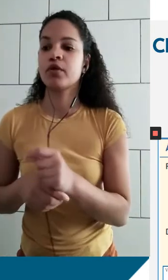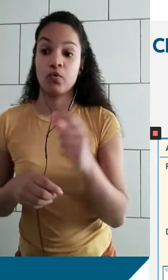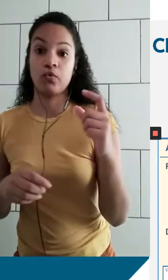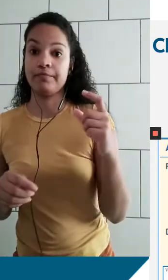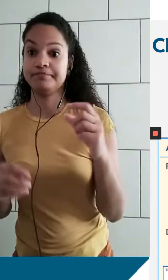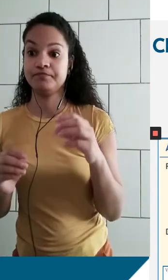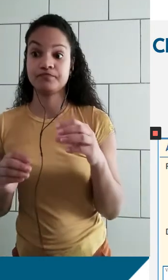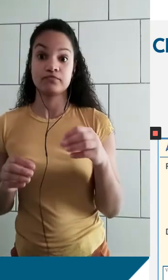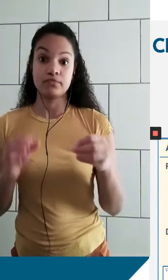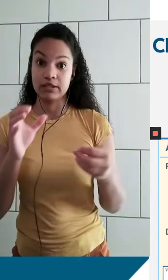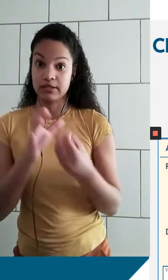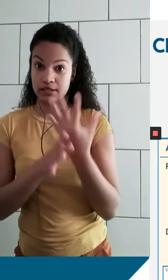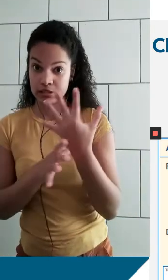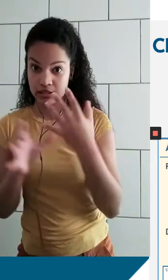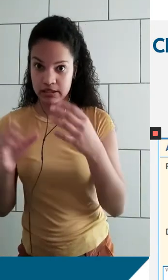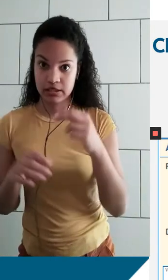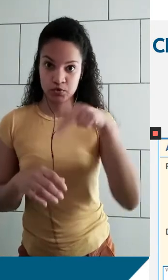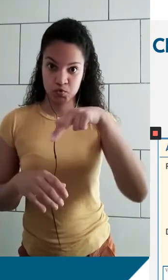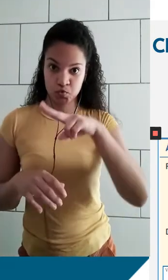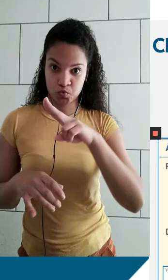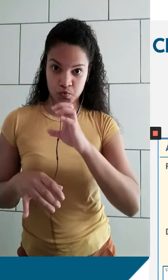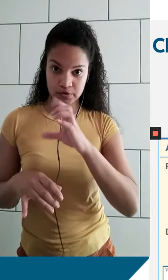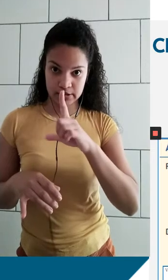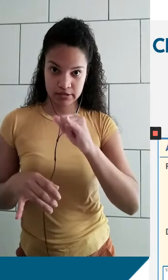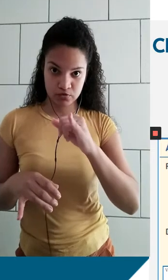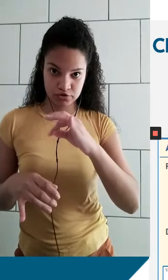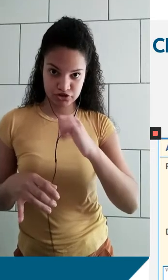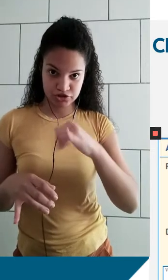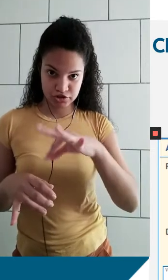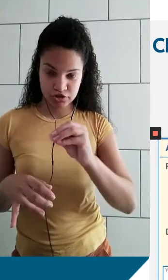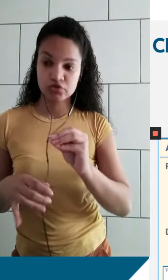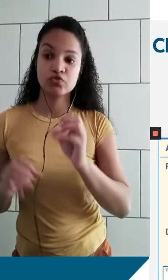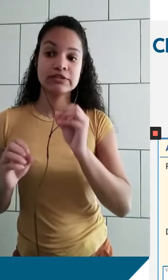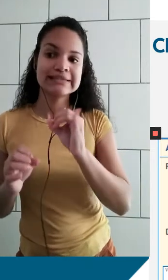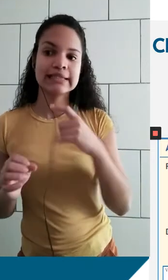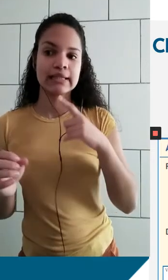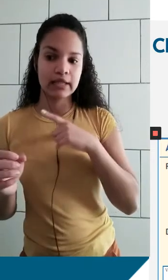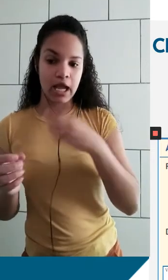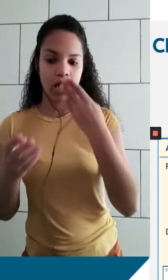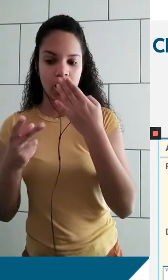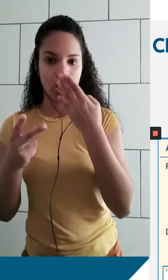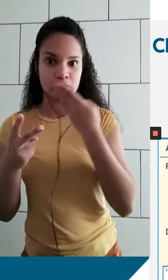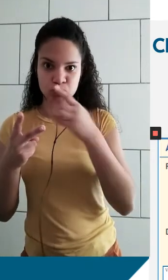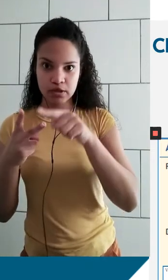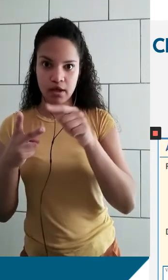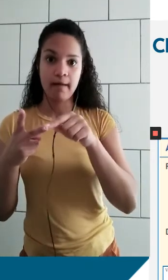Então, os nucleotídeos são formados por açúcar, base nitrogenada e um grupo